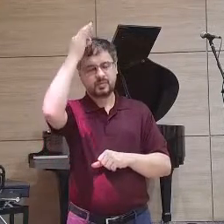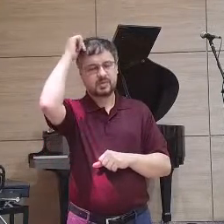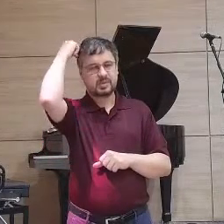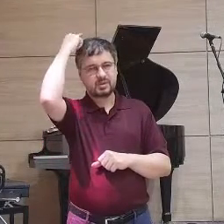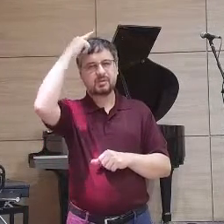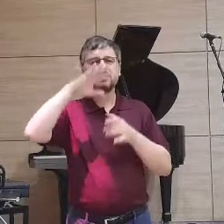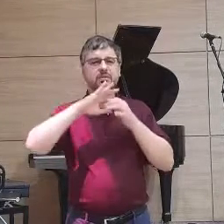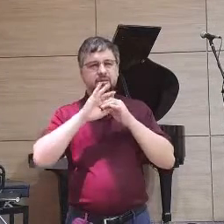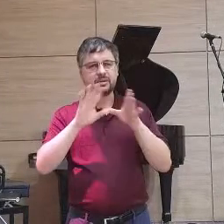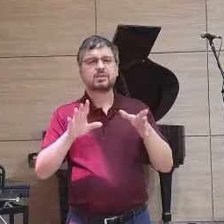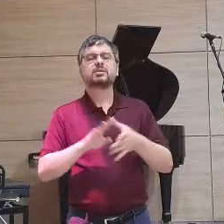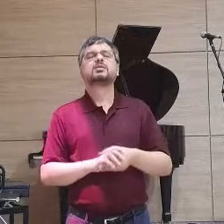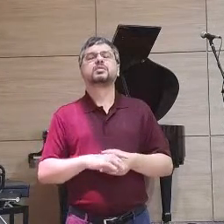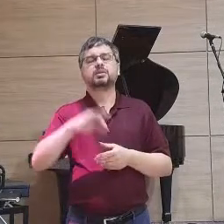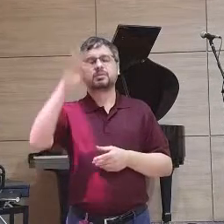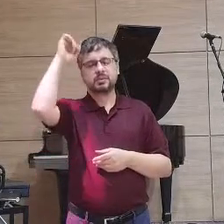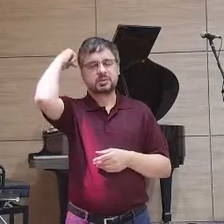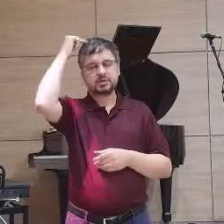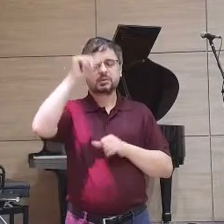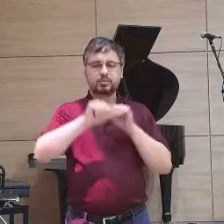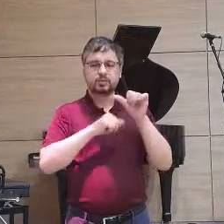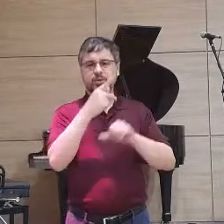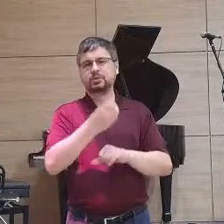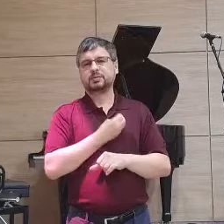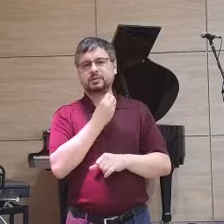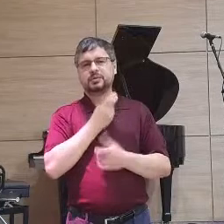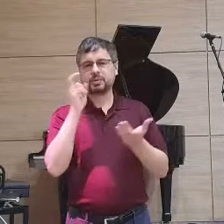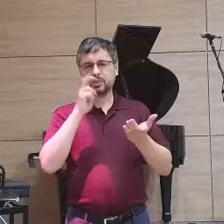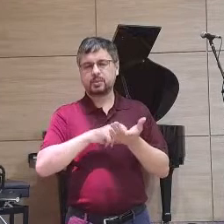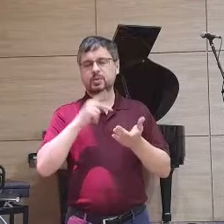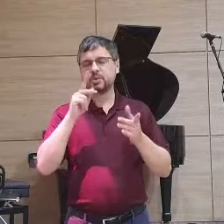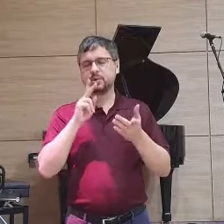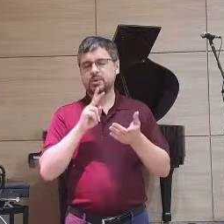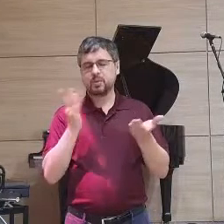deixa com esse espírito restaura sua vida hoje pela manhã